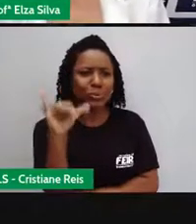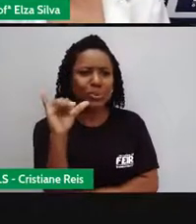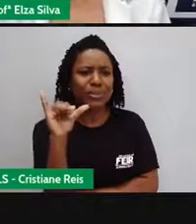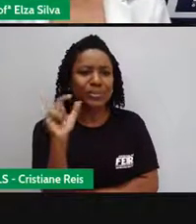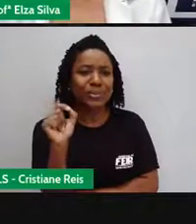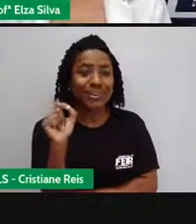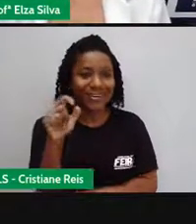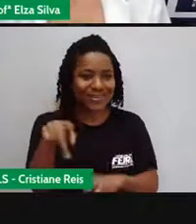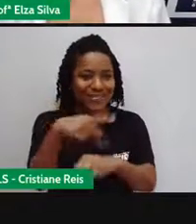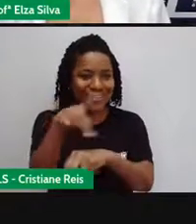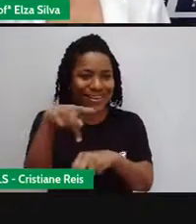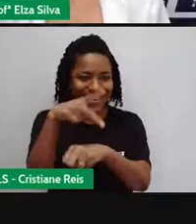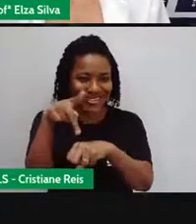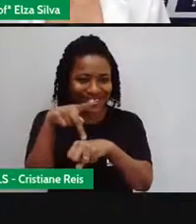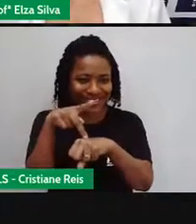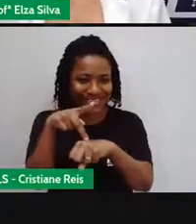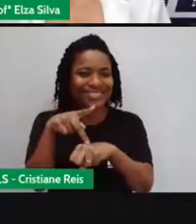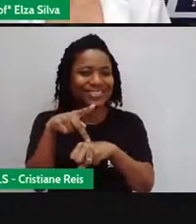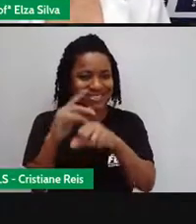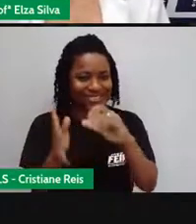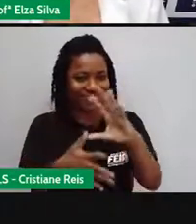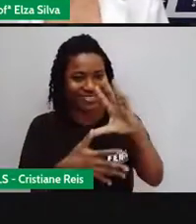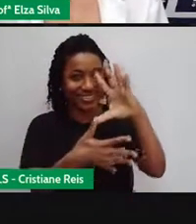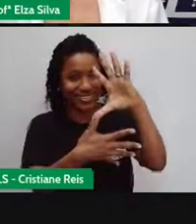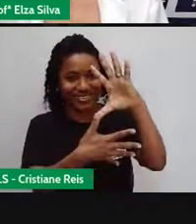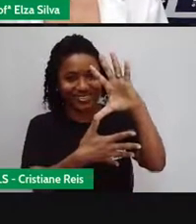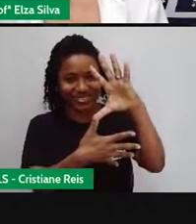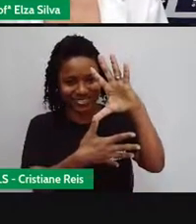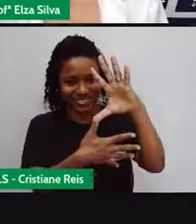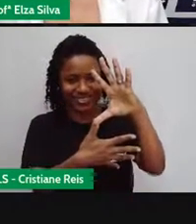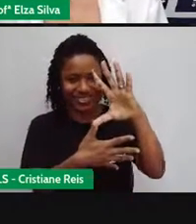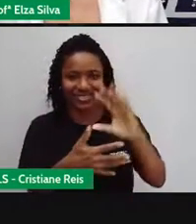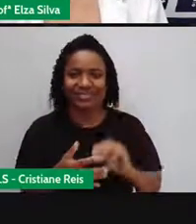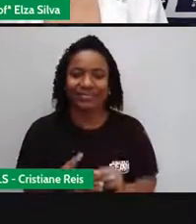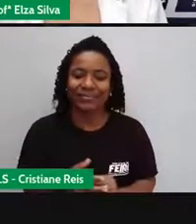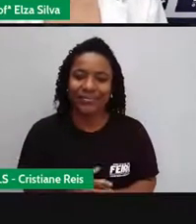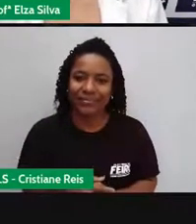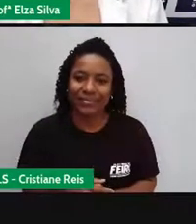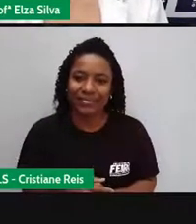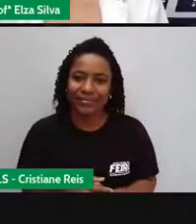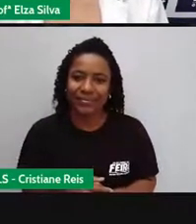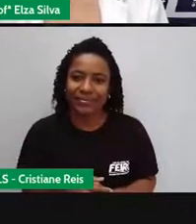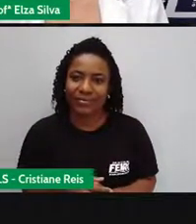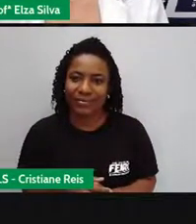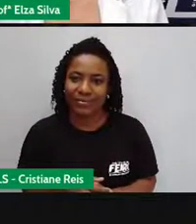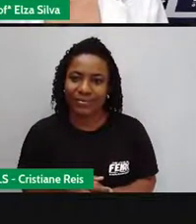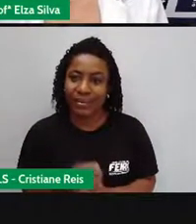é país. Mas você também tem um outro recurso,